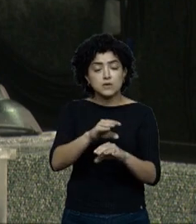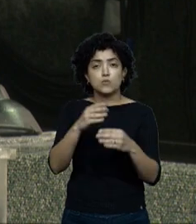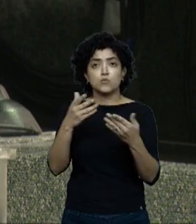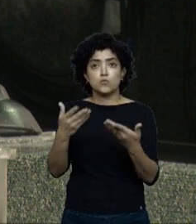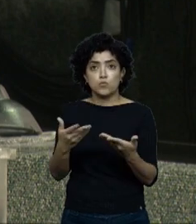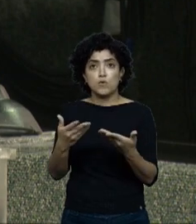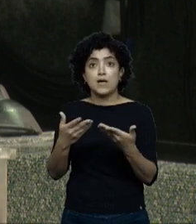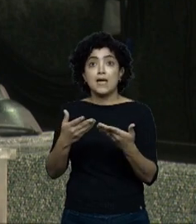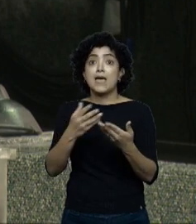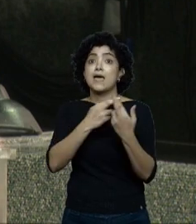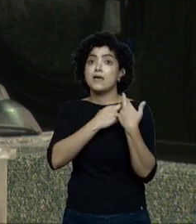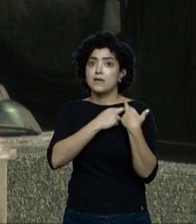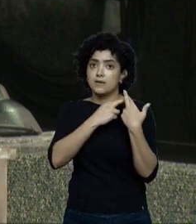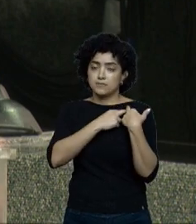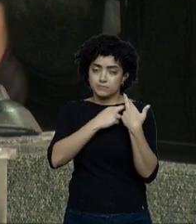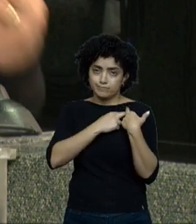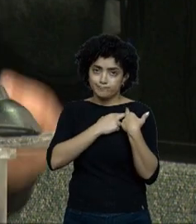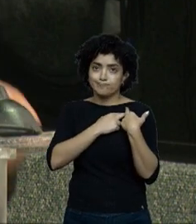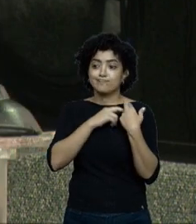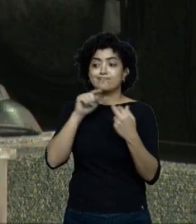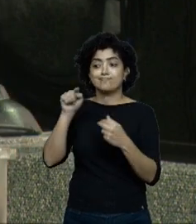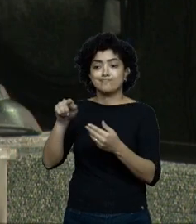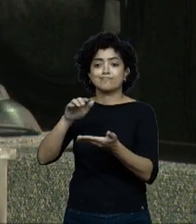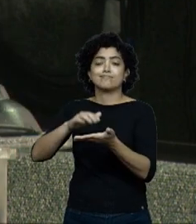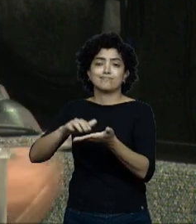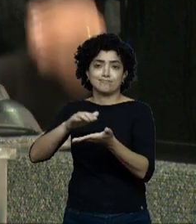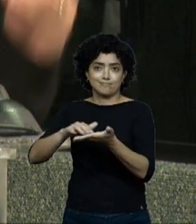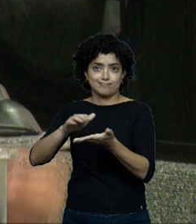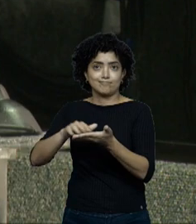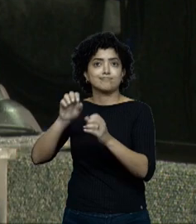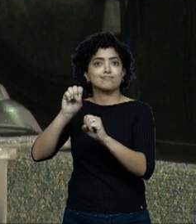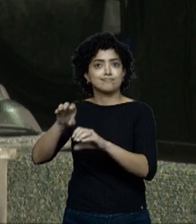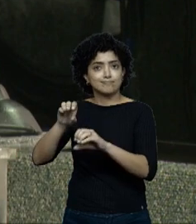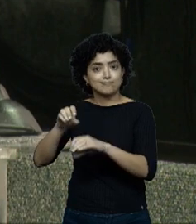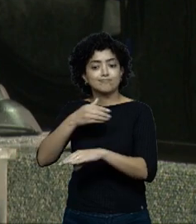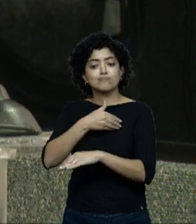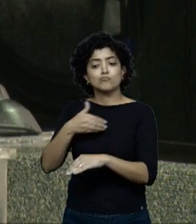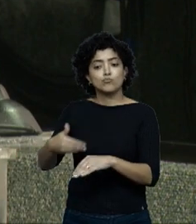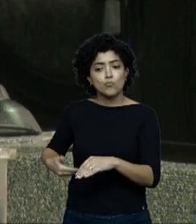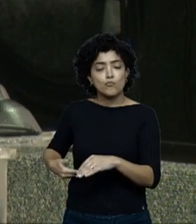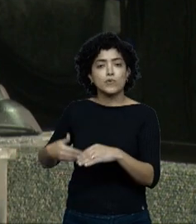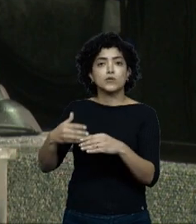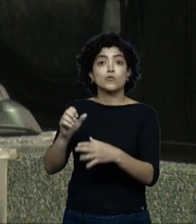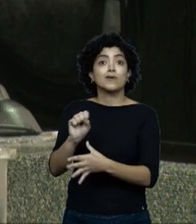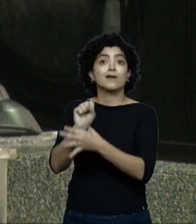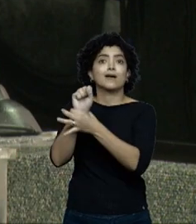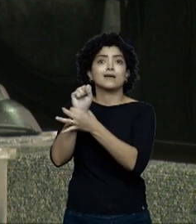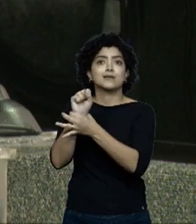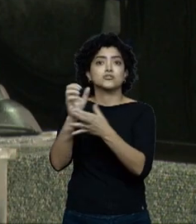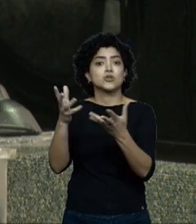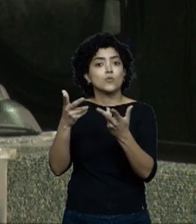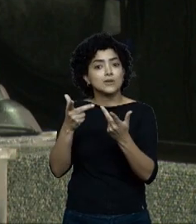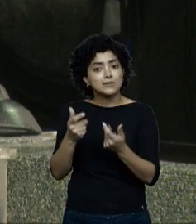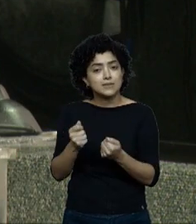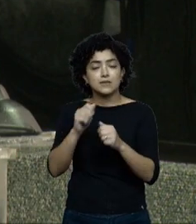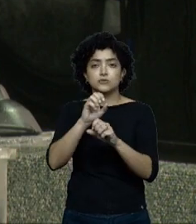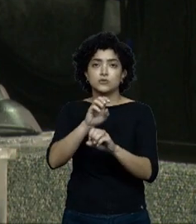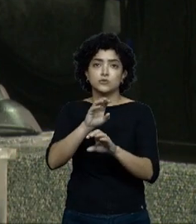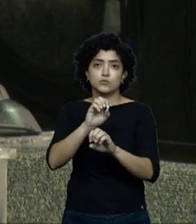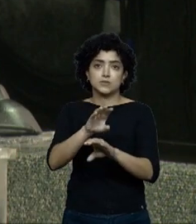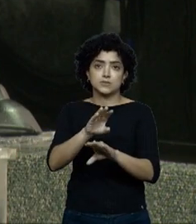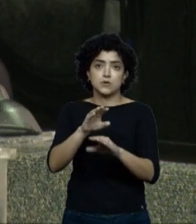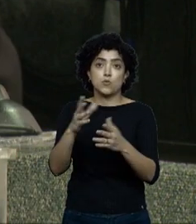é de responsabilidade da Secretaria de Educação do governo do estado sim garantir a qualidade da educação